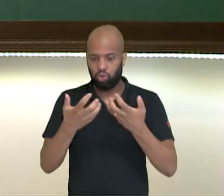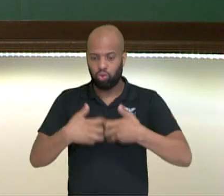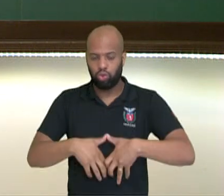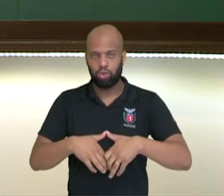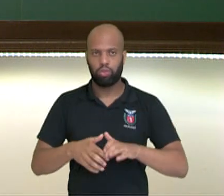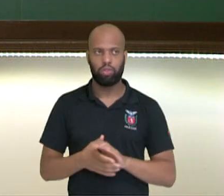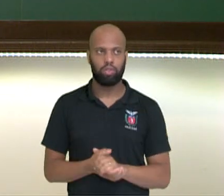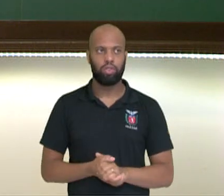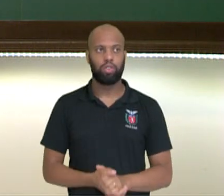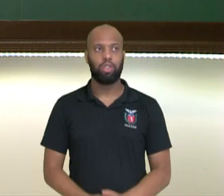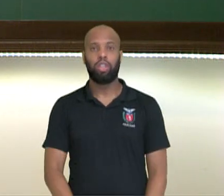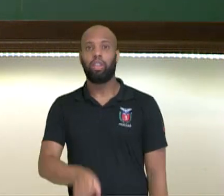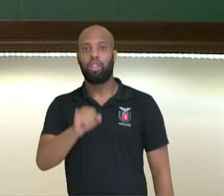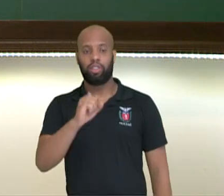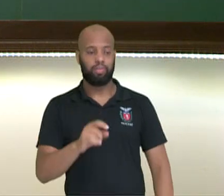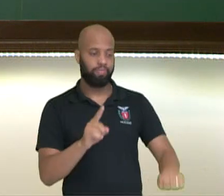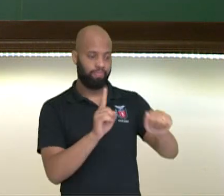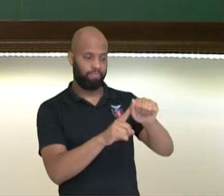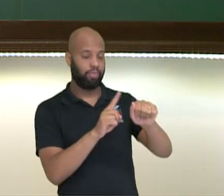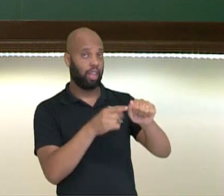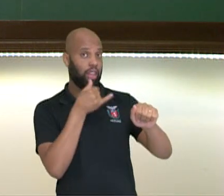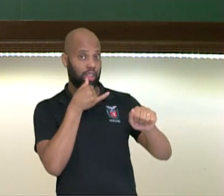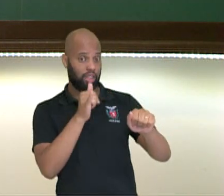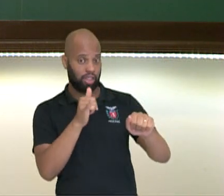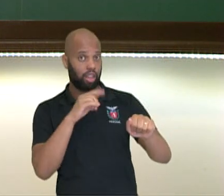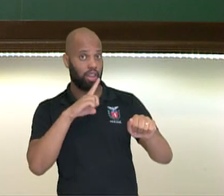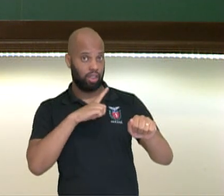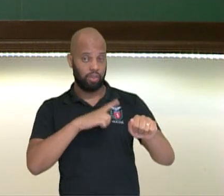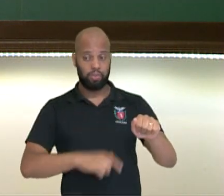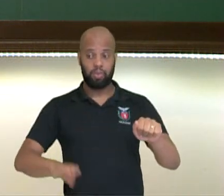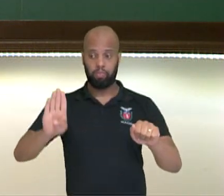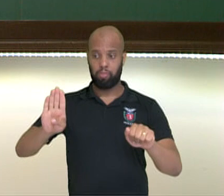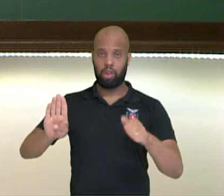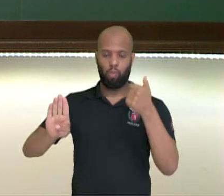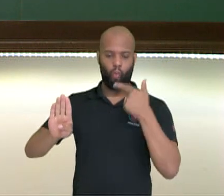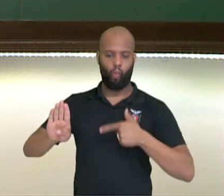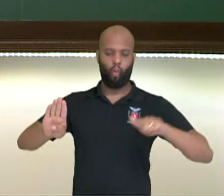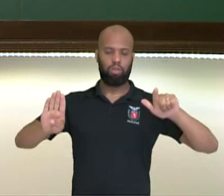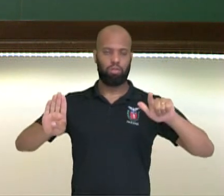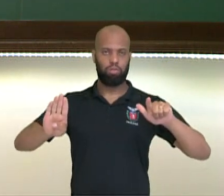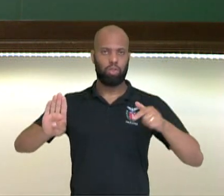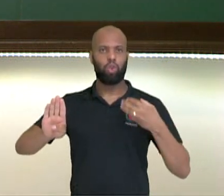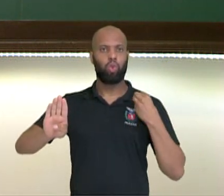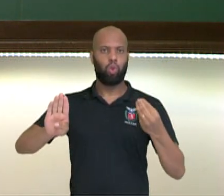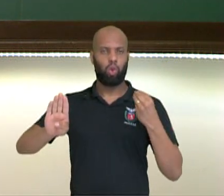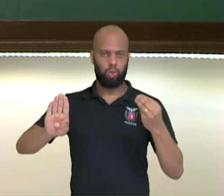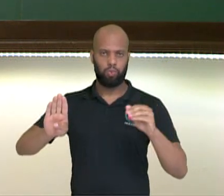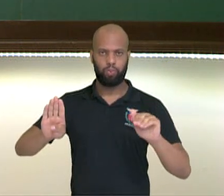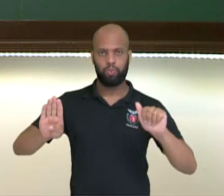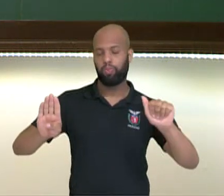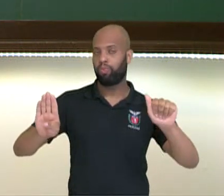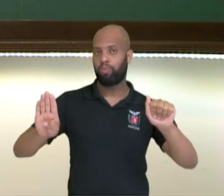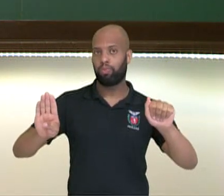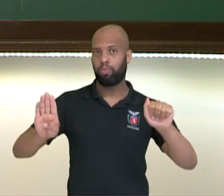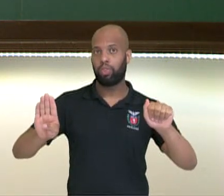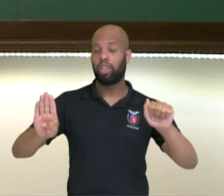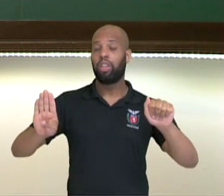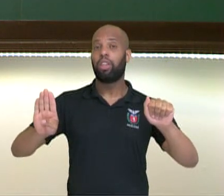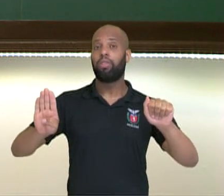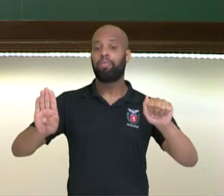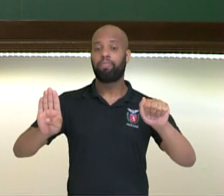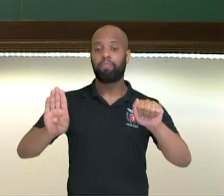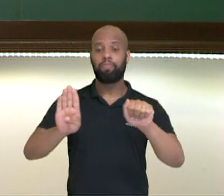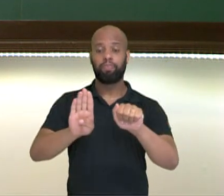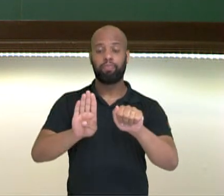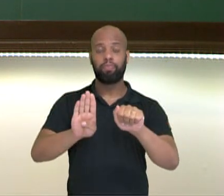se A estiver carregado e B neutro, no caso aqui B tá neutro, se eu colocá-los